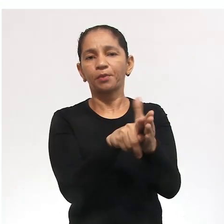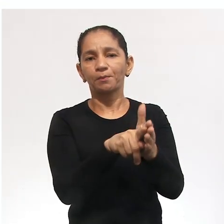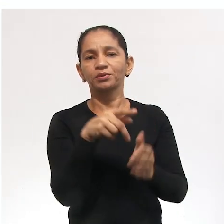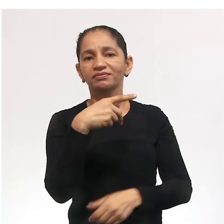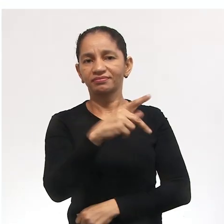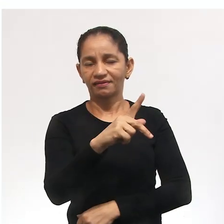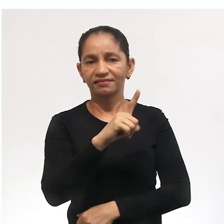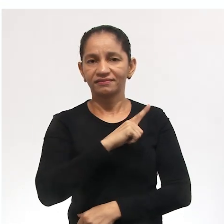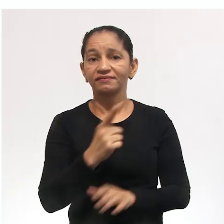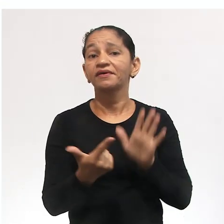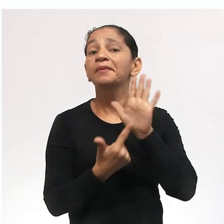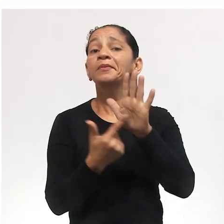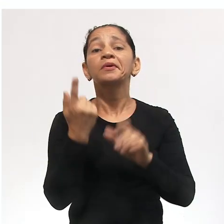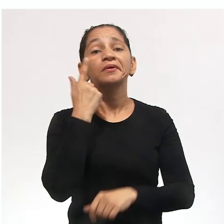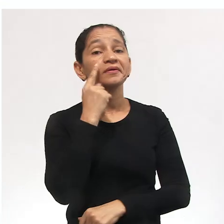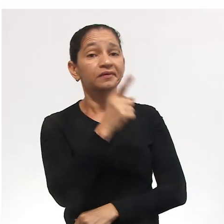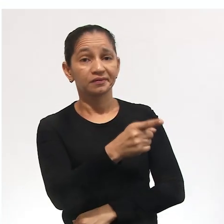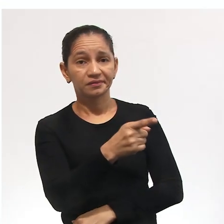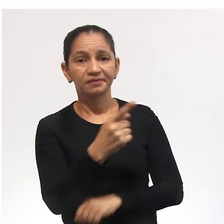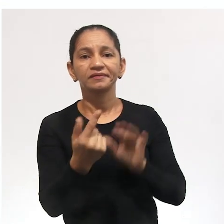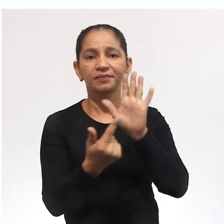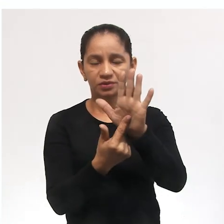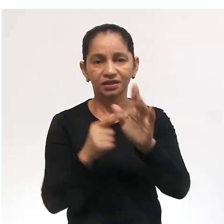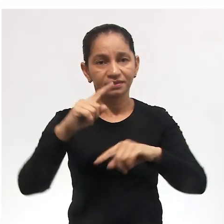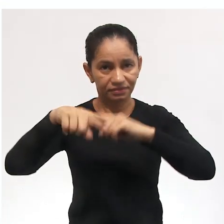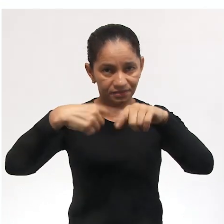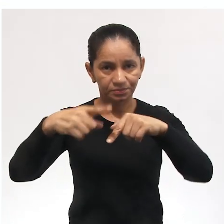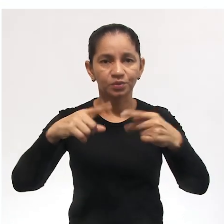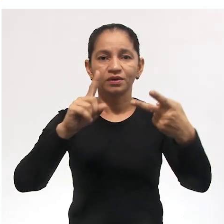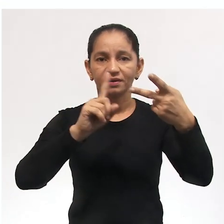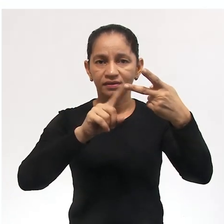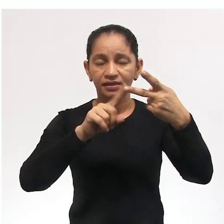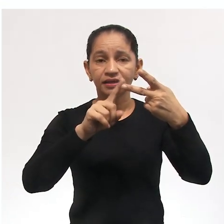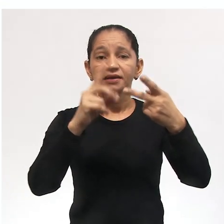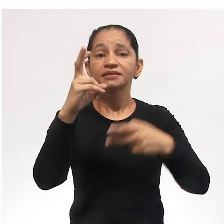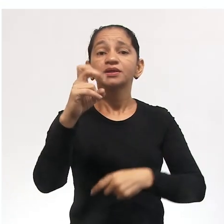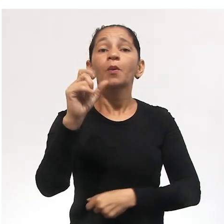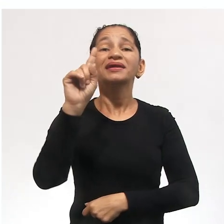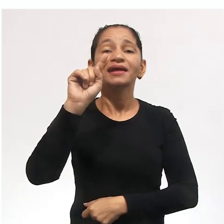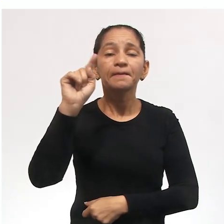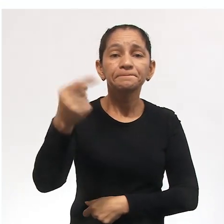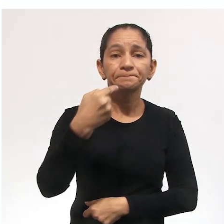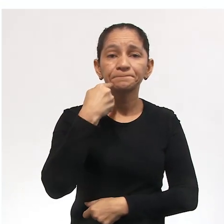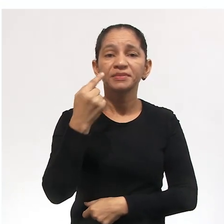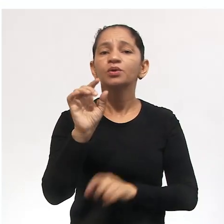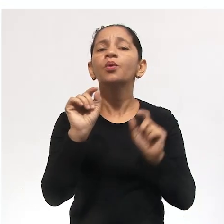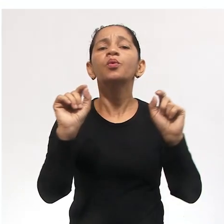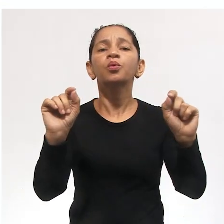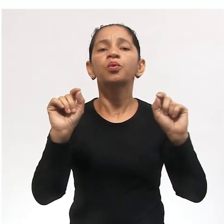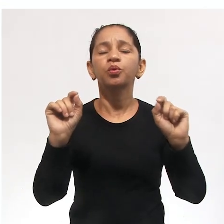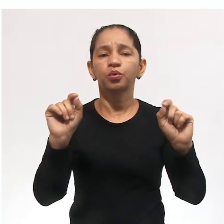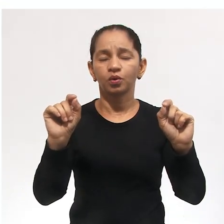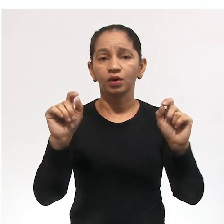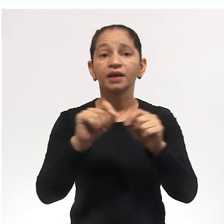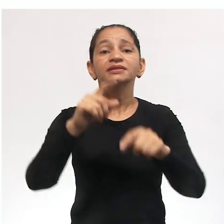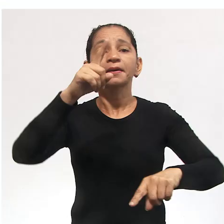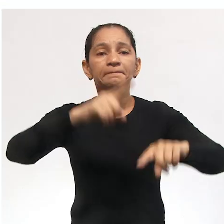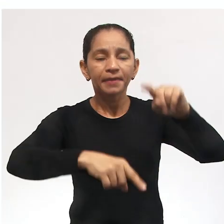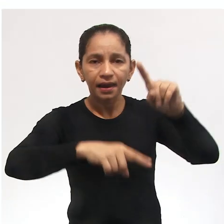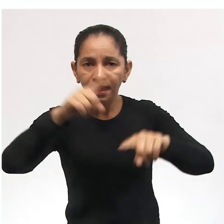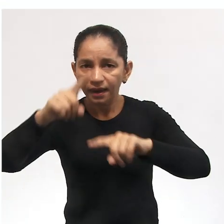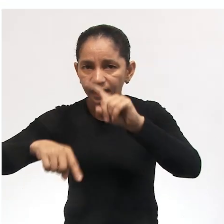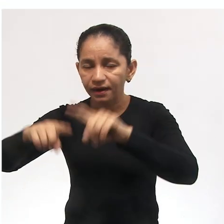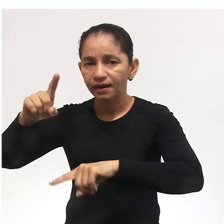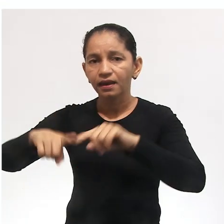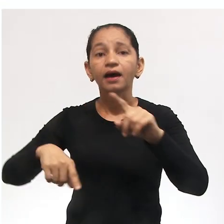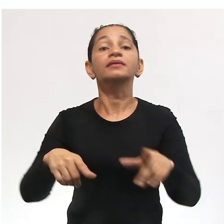aqui na demonstração, tá? E 50 mil, ele foi constituído de que forma? Em imóveis. Também é um